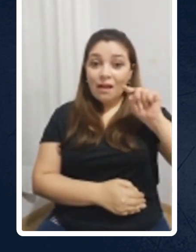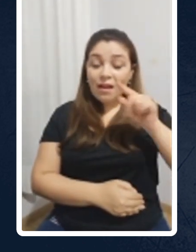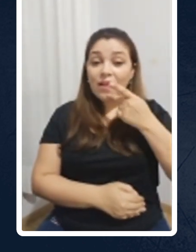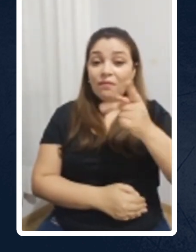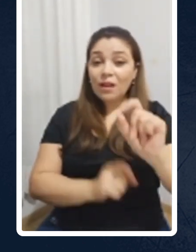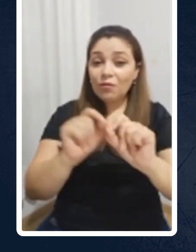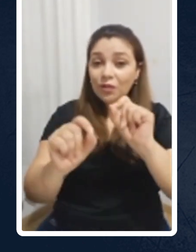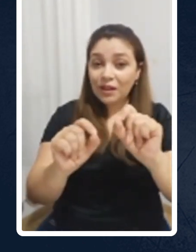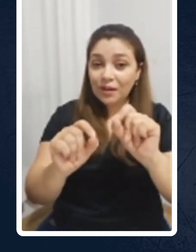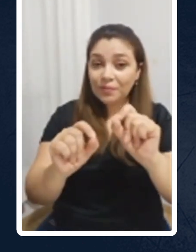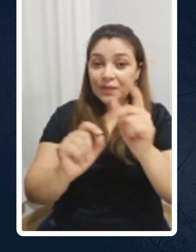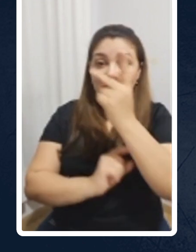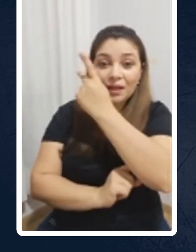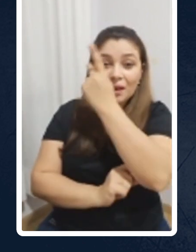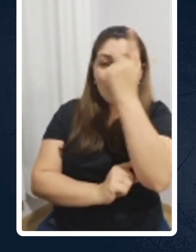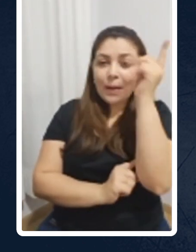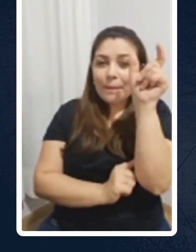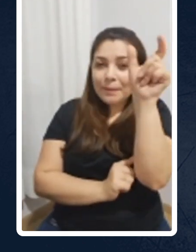pessoas